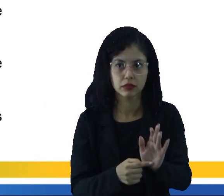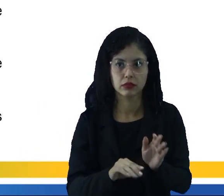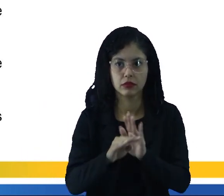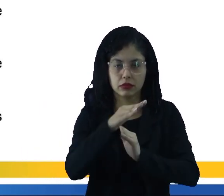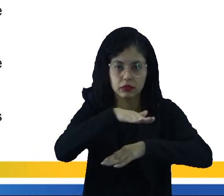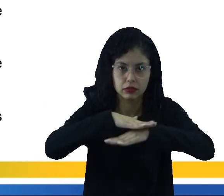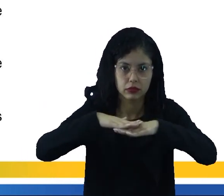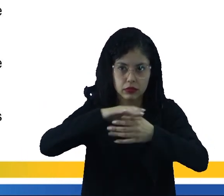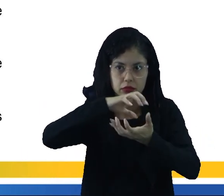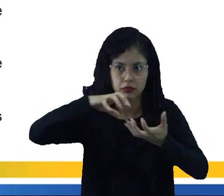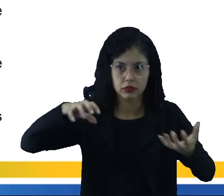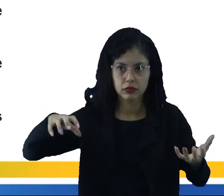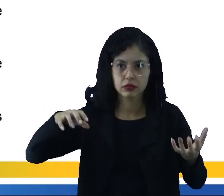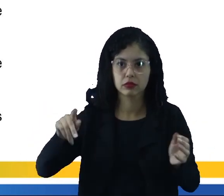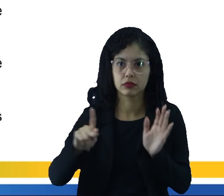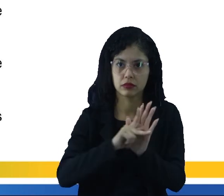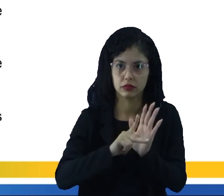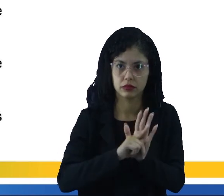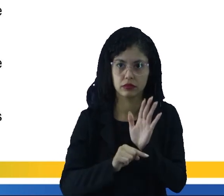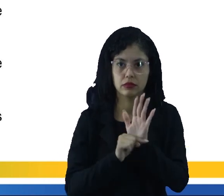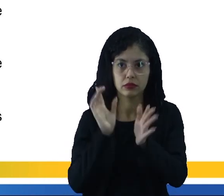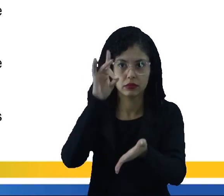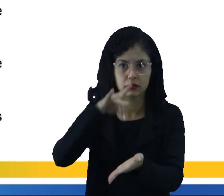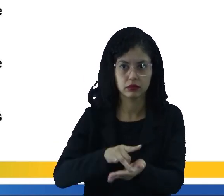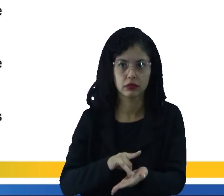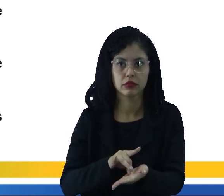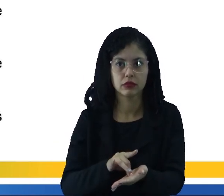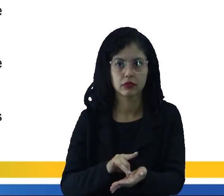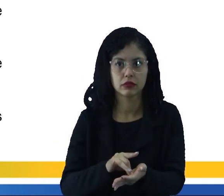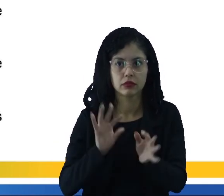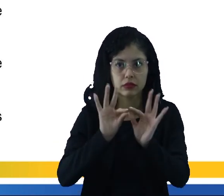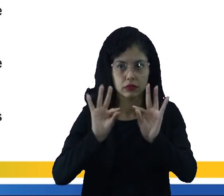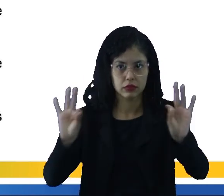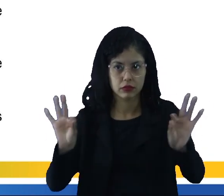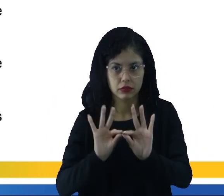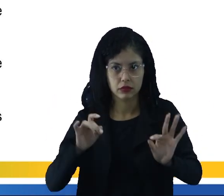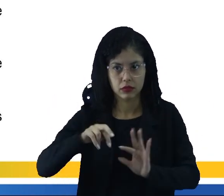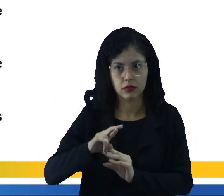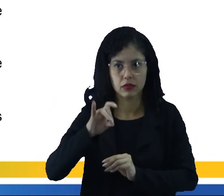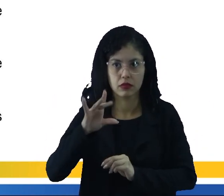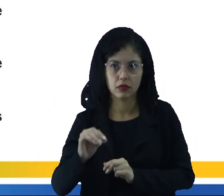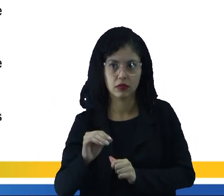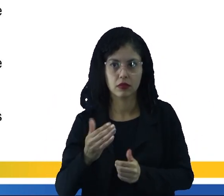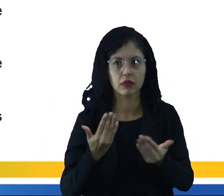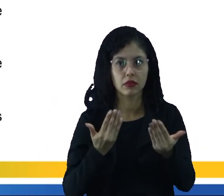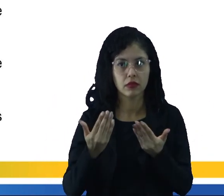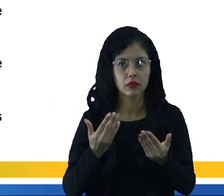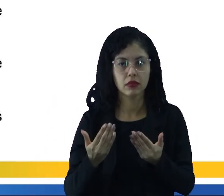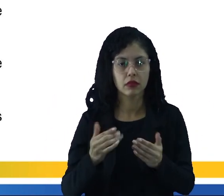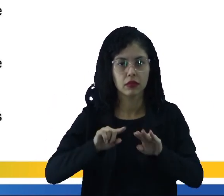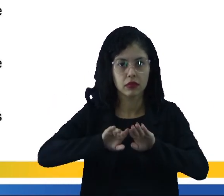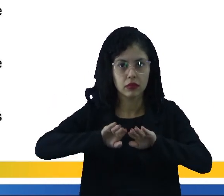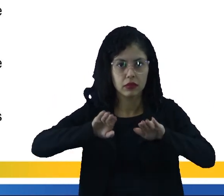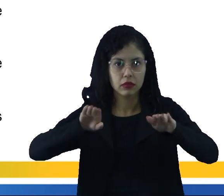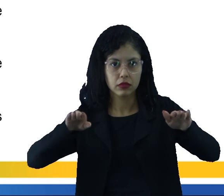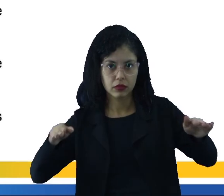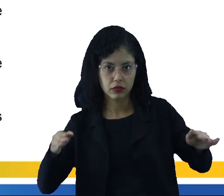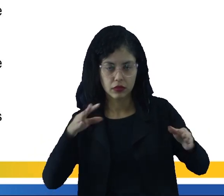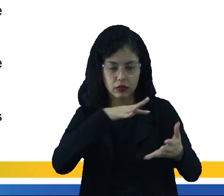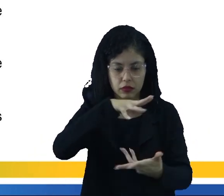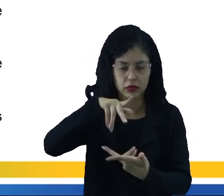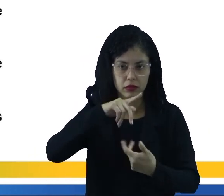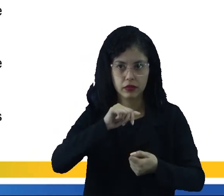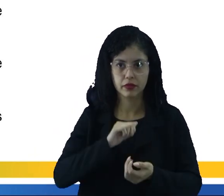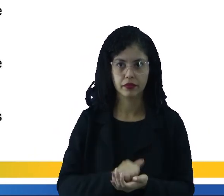as superfícies dos continentes proporcionais à realidade. As linhas de meridianos acompanham a curvatura